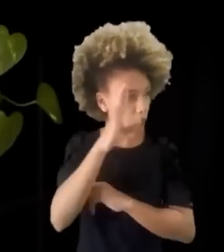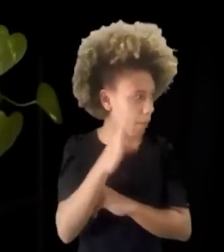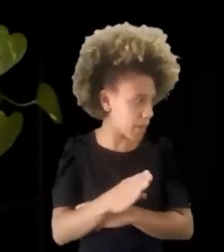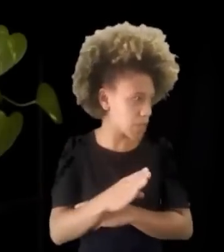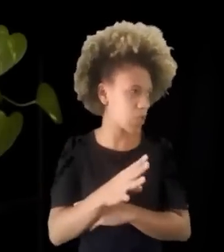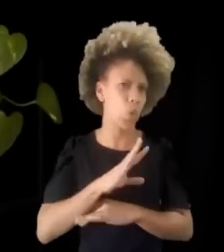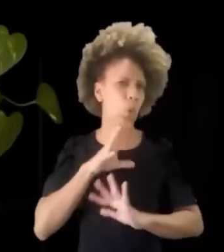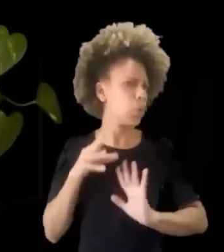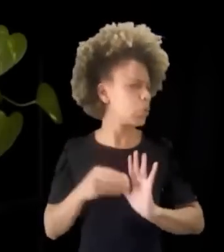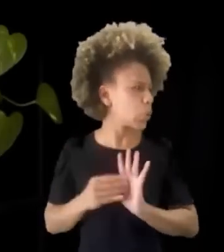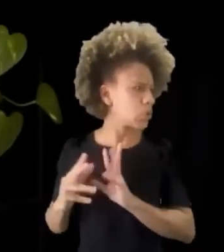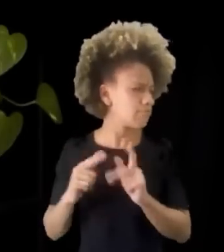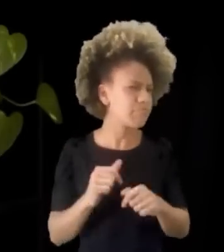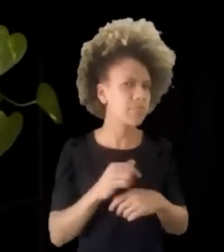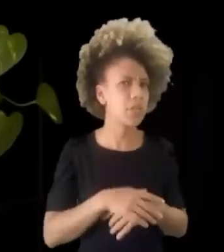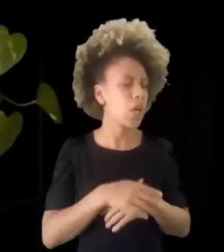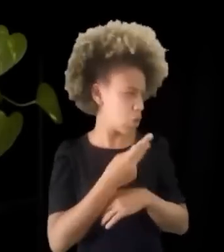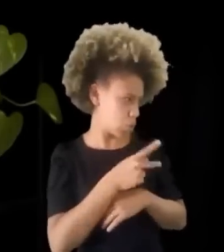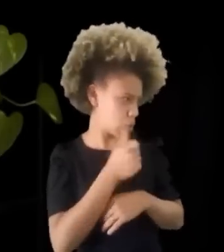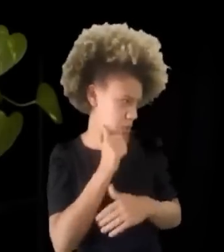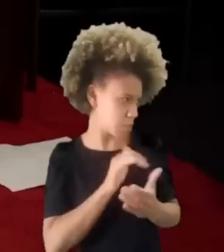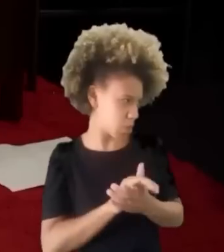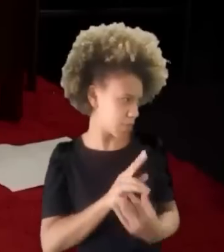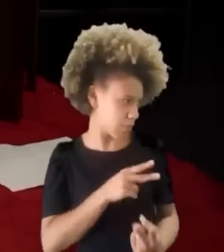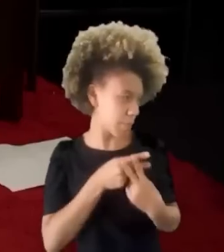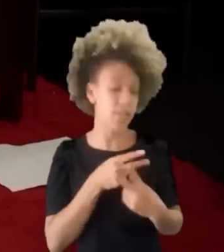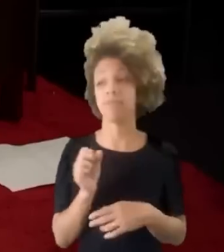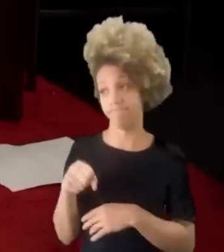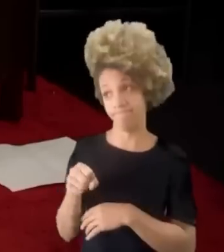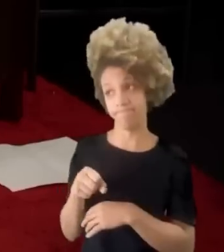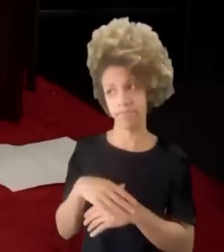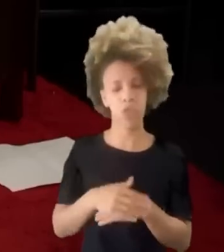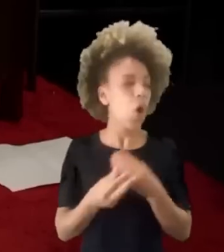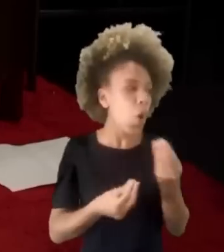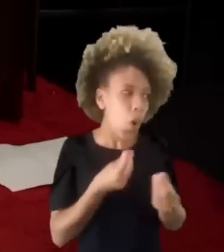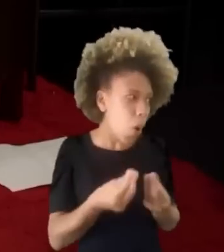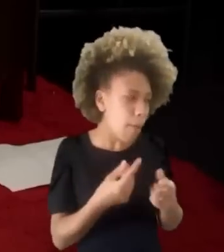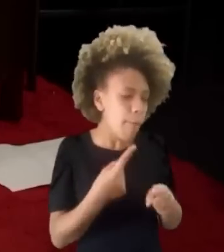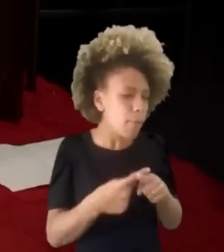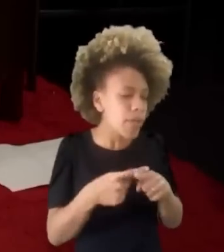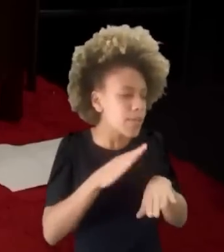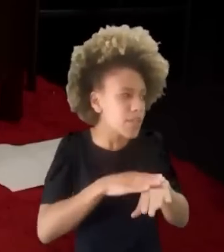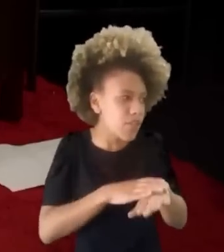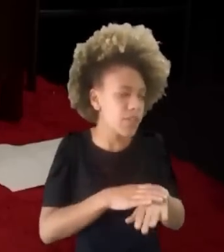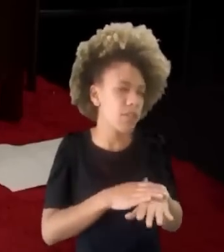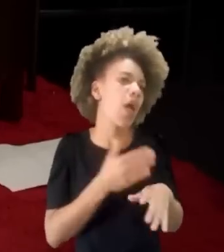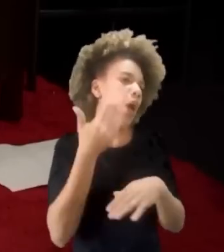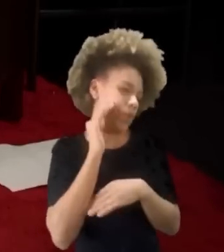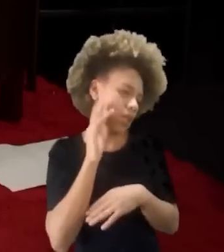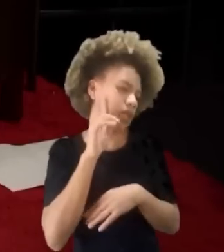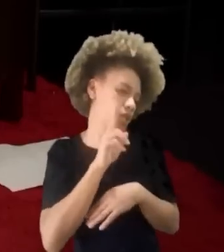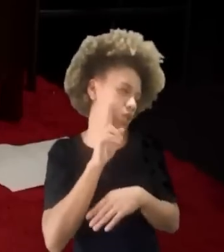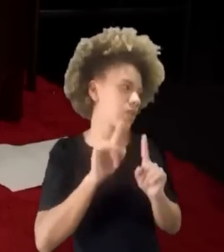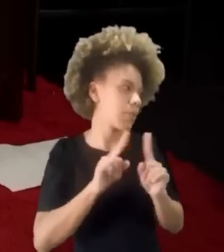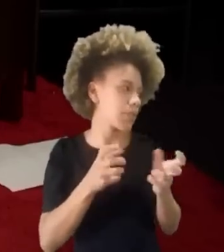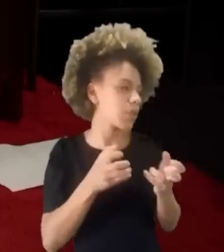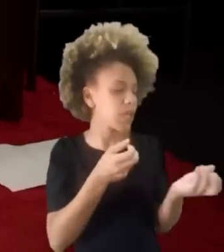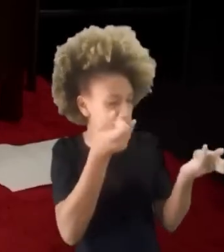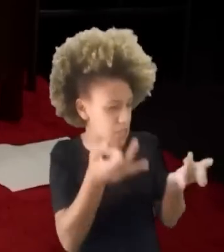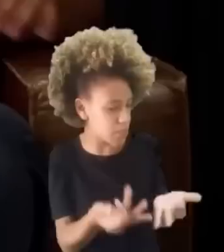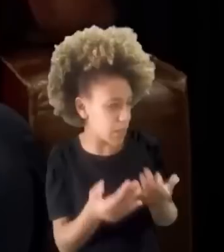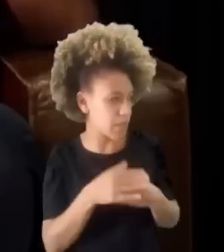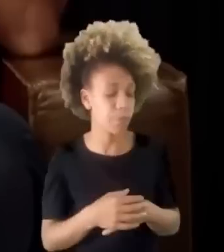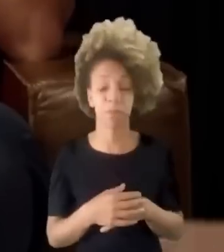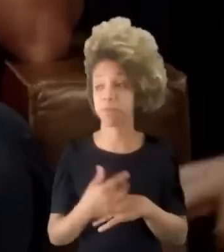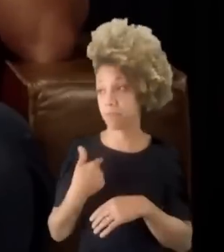sobre esse assunto e tal se eu não me engano acho que sua mulher foi presa foi como é que foi por que que você fez isso eu entrei na história mas eu queria que você Contasse